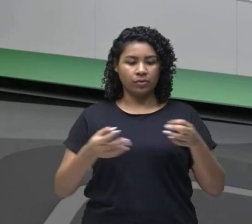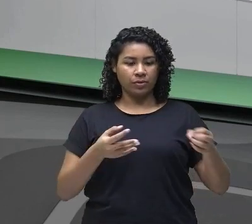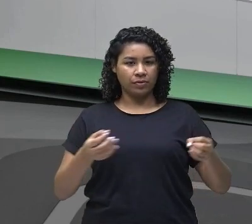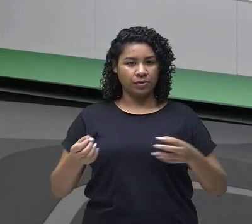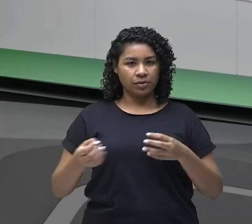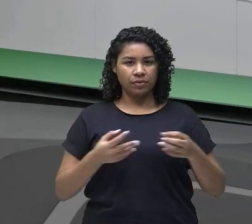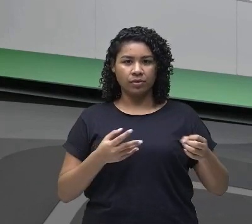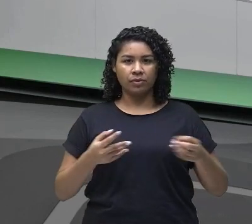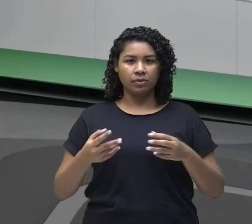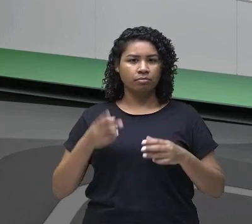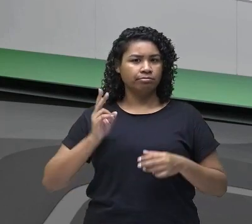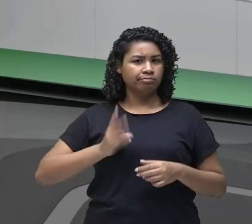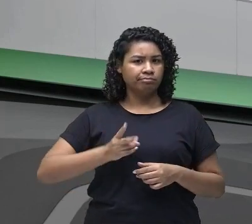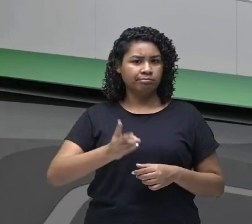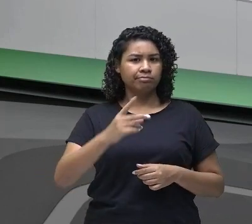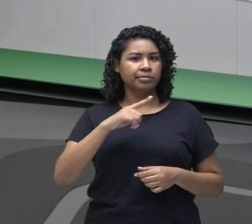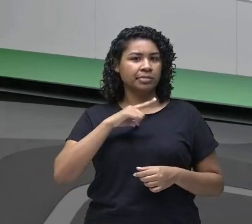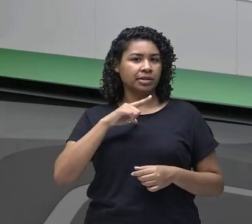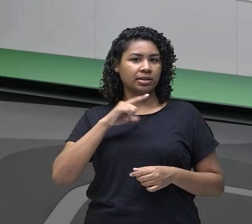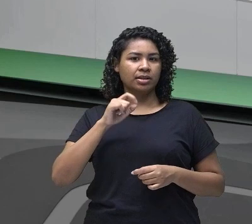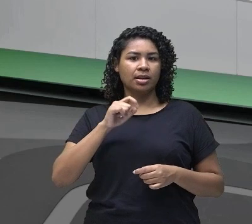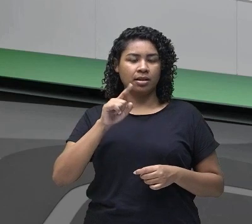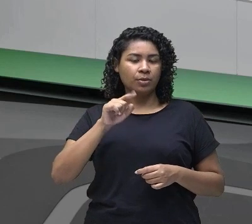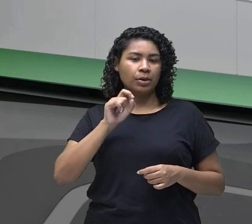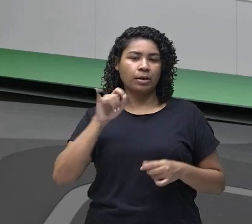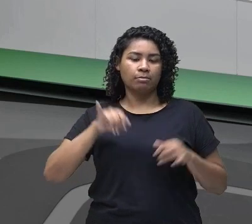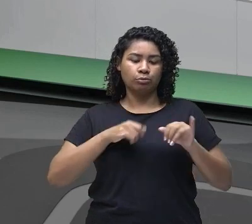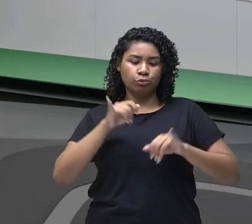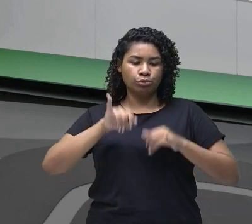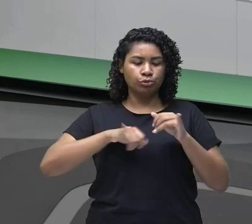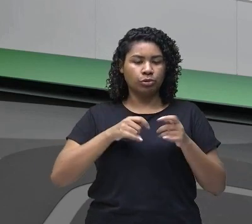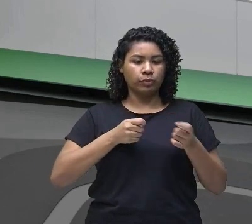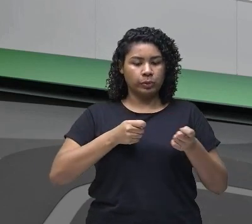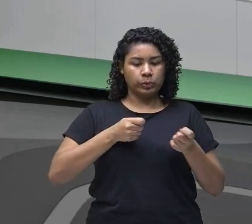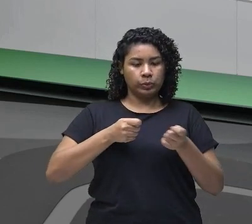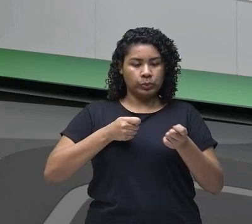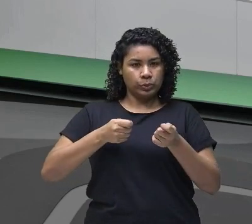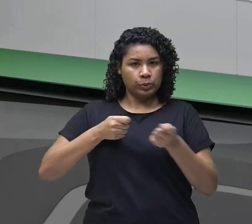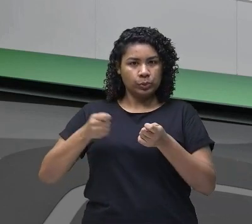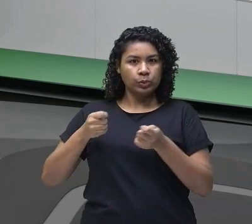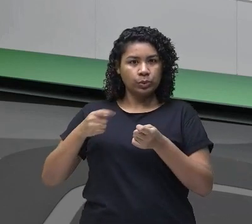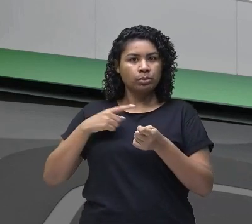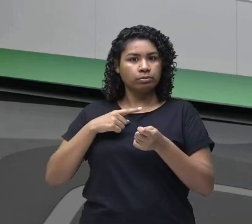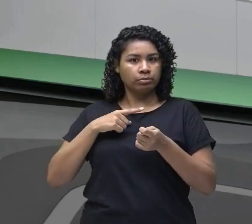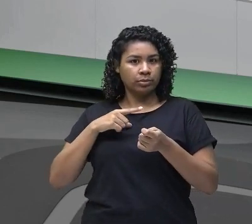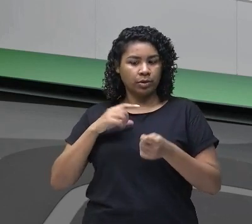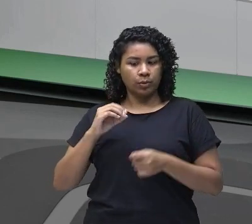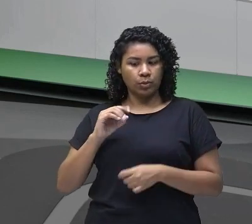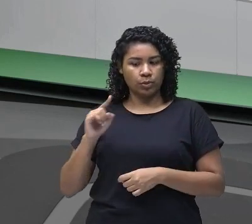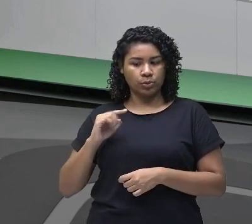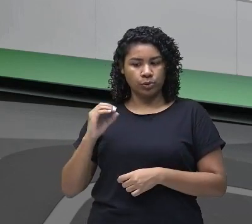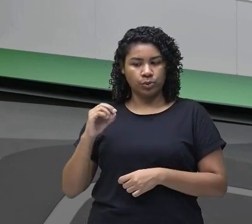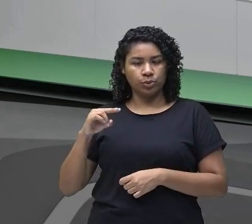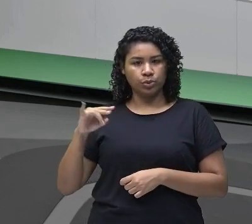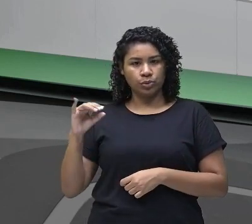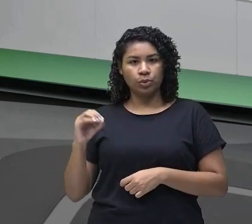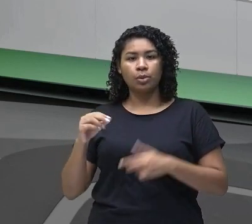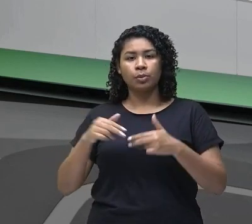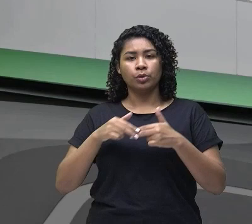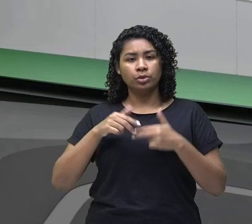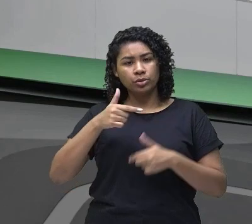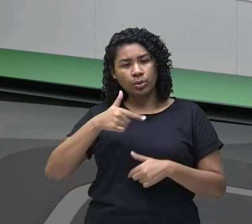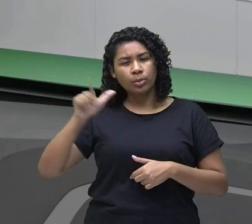né, e forma aí uma reação e você vai ter um equilíbrio ali com a formação do ozônio, também vai ter outro